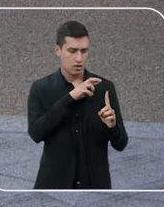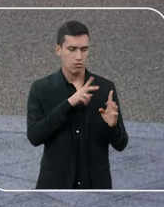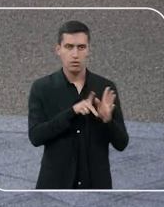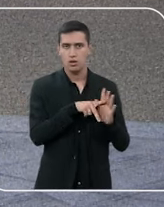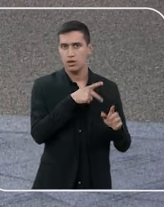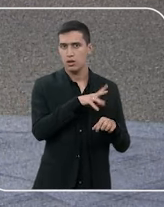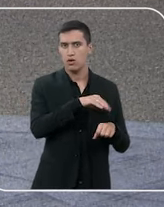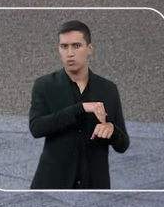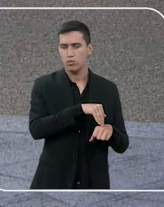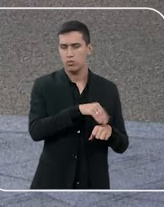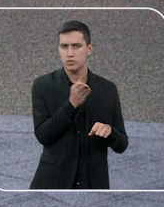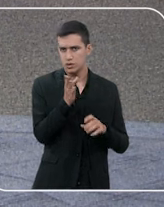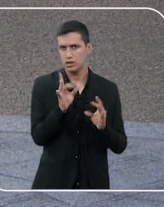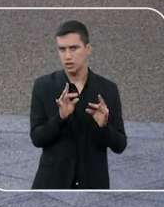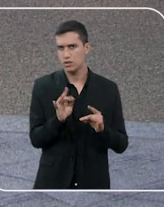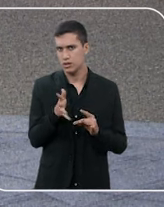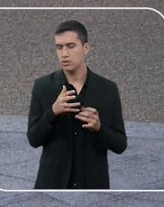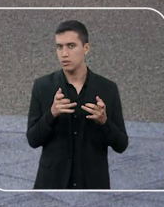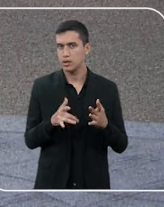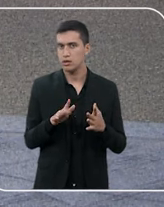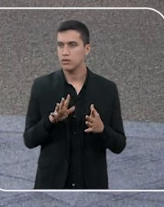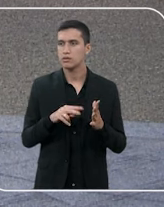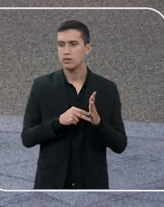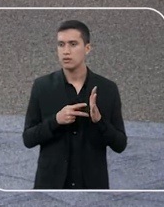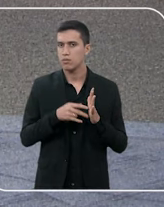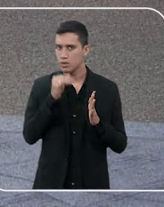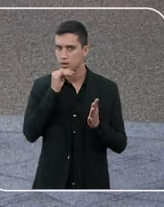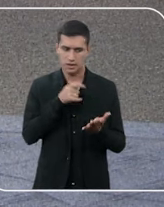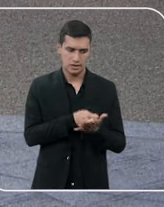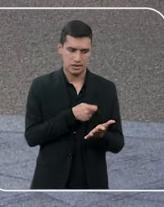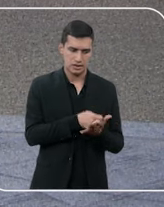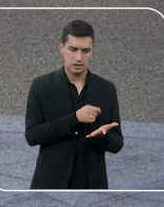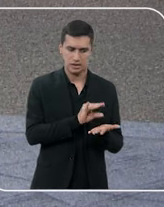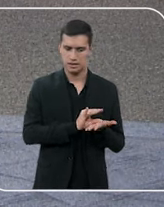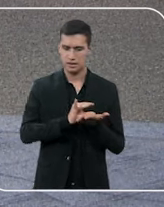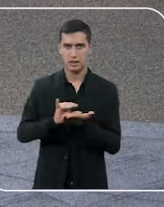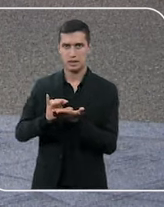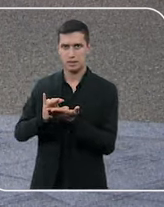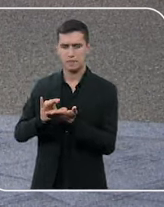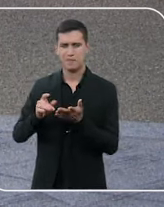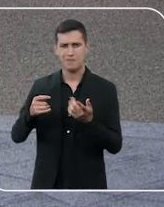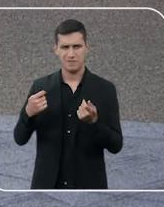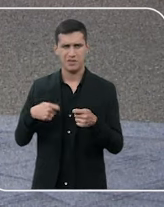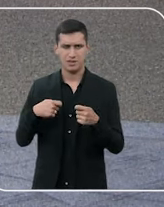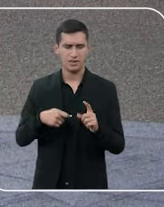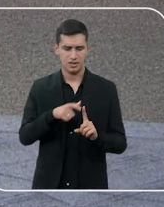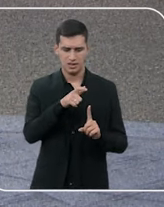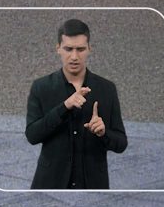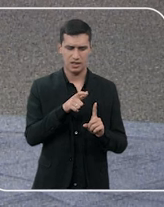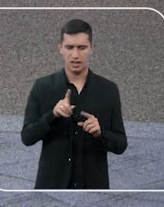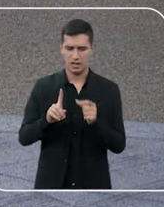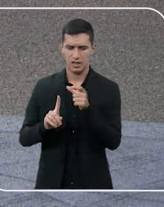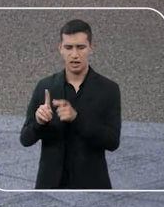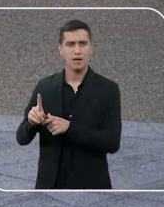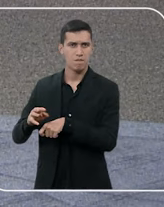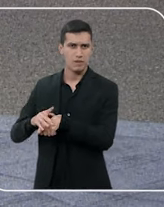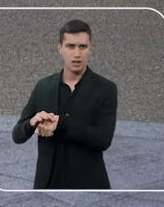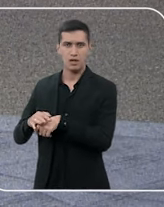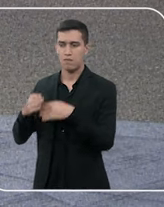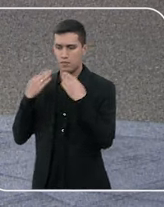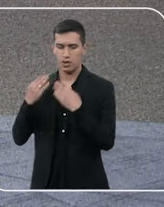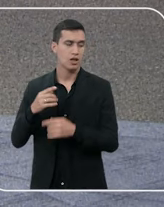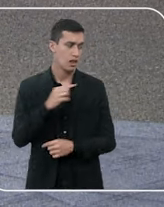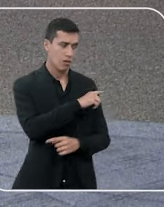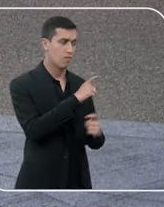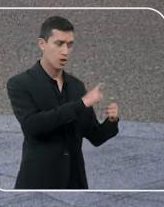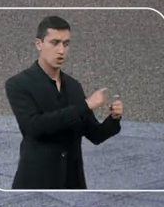né? Significa que para se exigir indenização é necessário, então, que o paciente comprove que realmente houve o erro